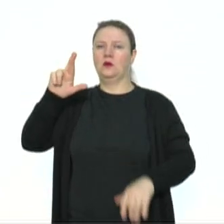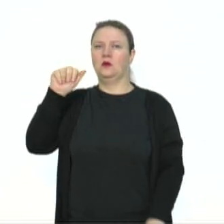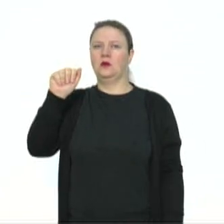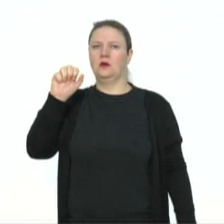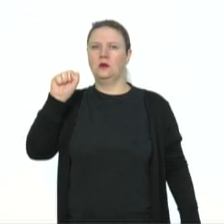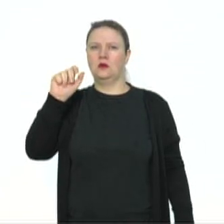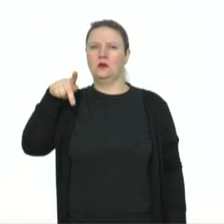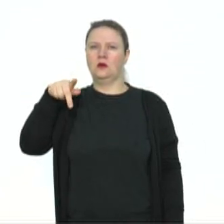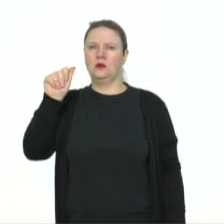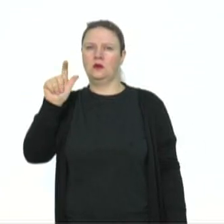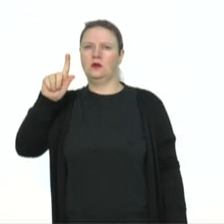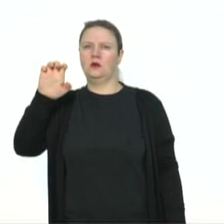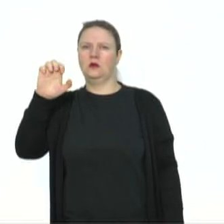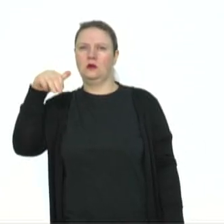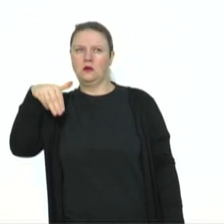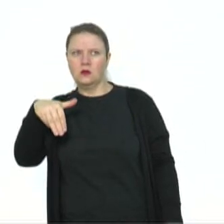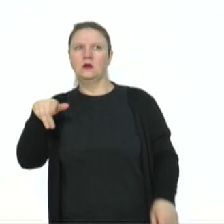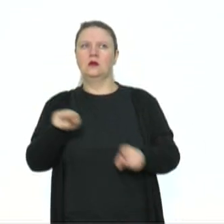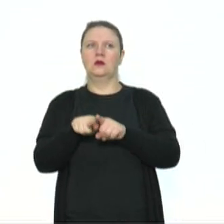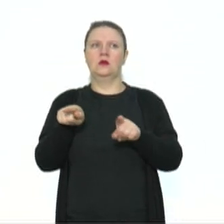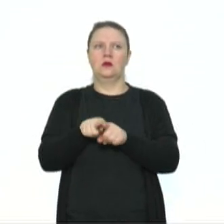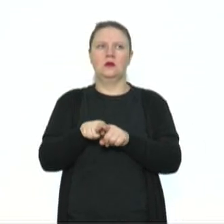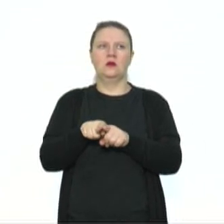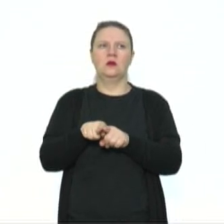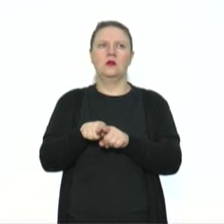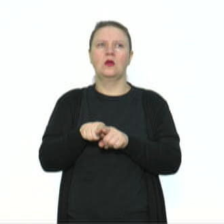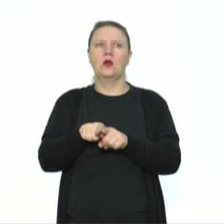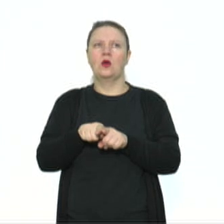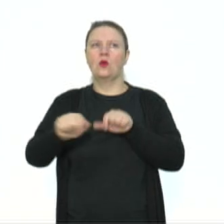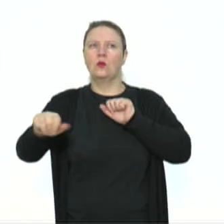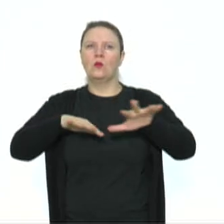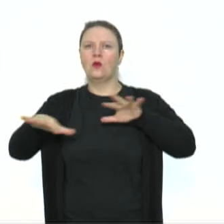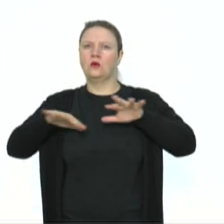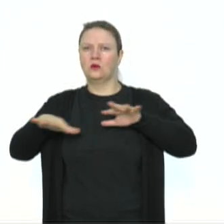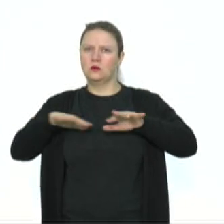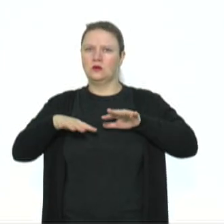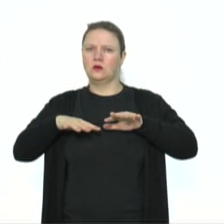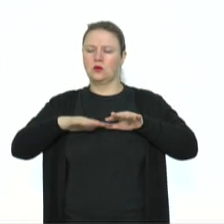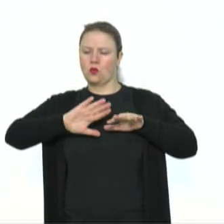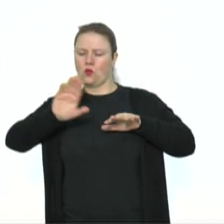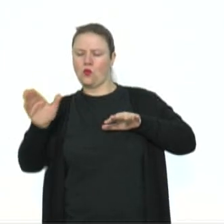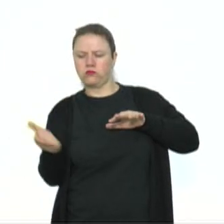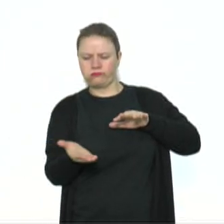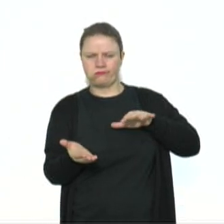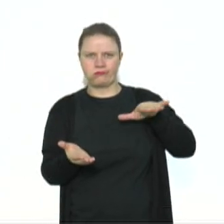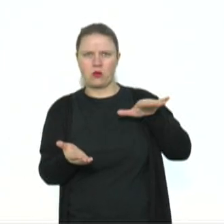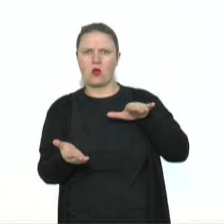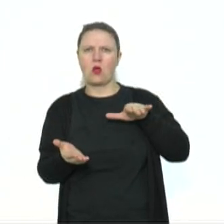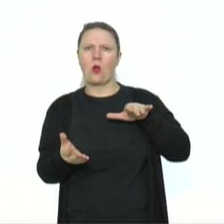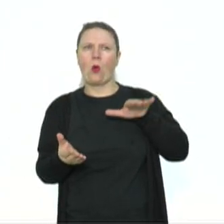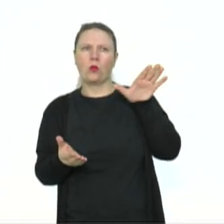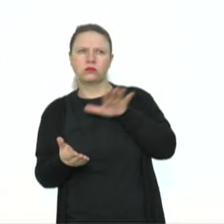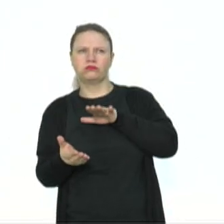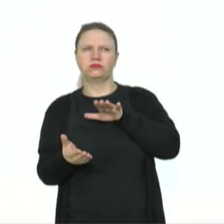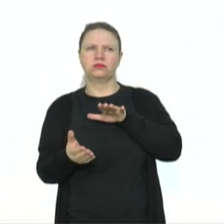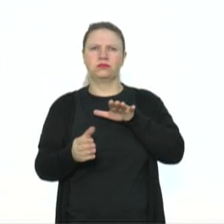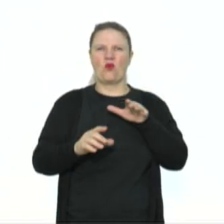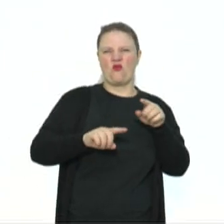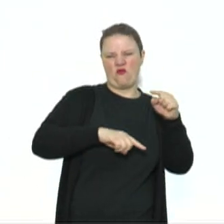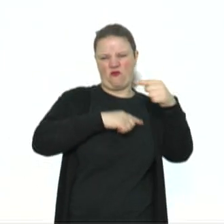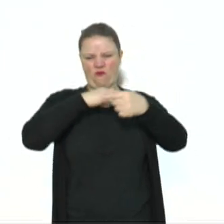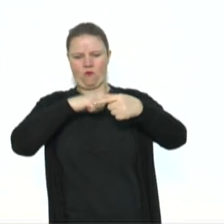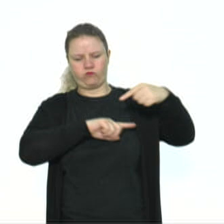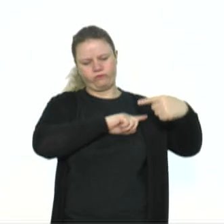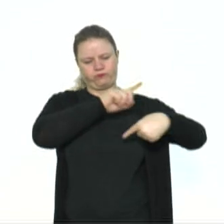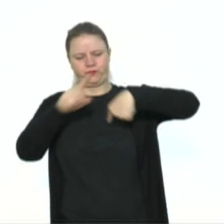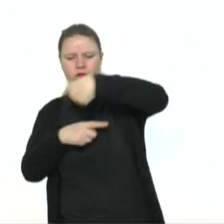bastante característico, né? Então como está na animação aqui, ele é o movimento em que o lutador está por baixo, com o adversário entre suas pernas e consegue inverter